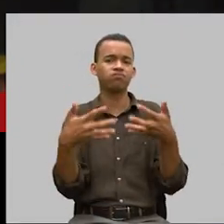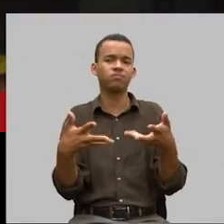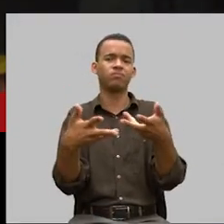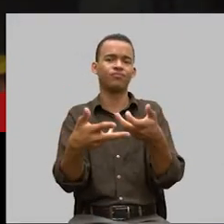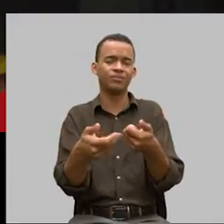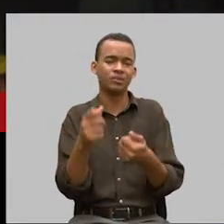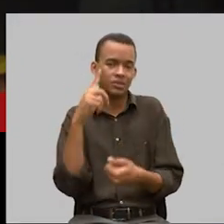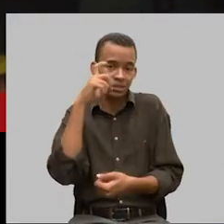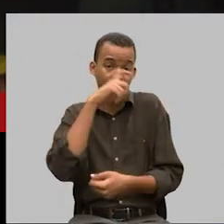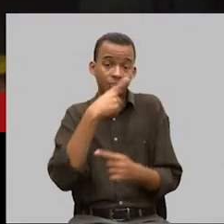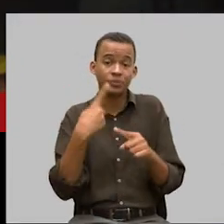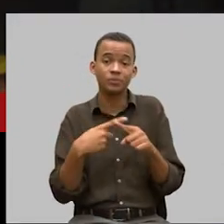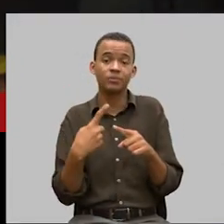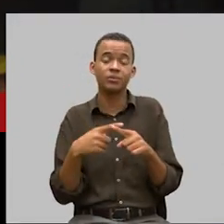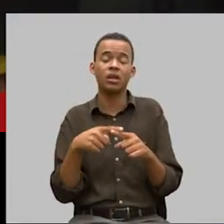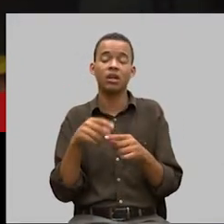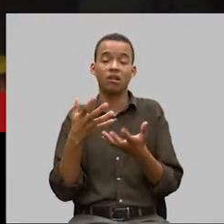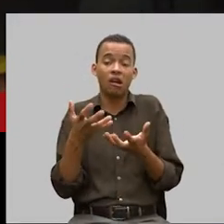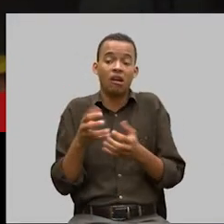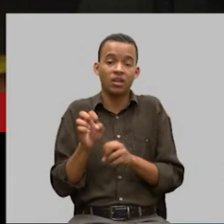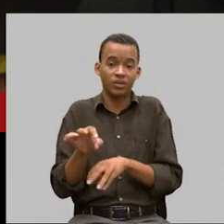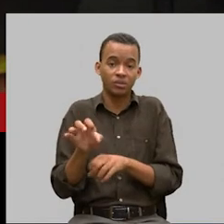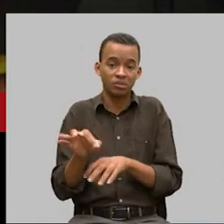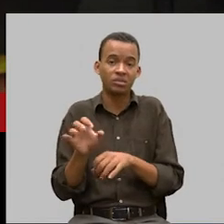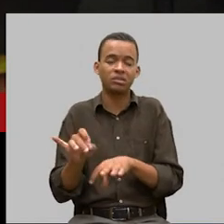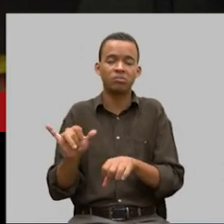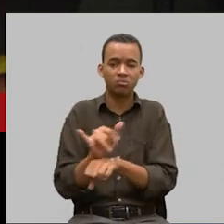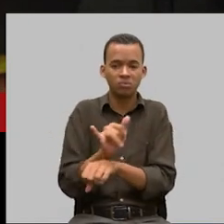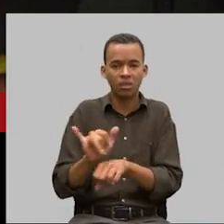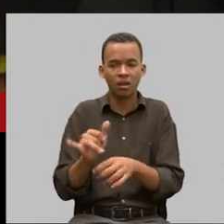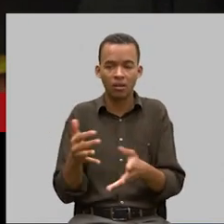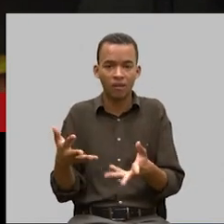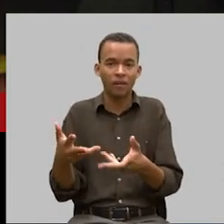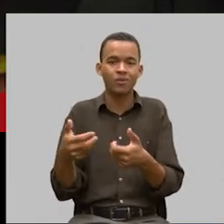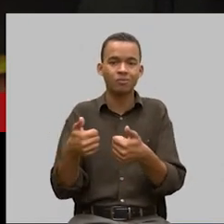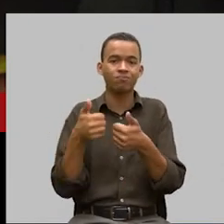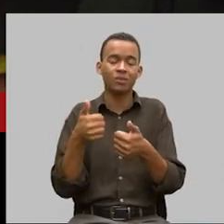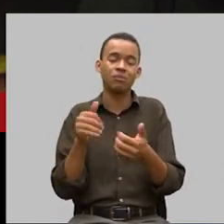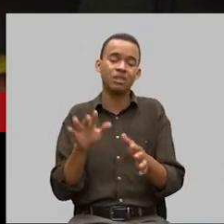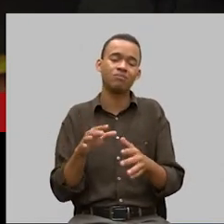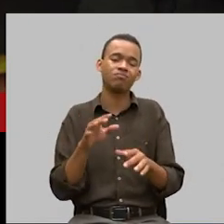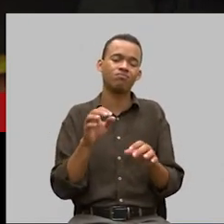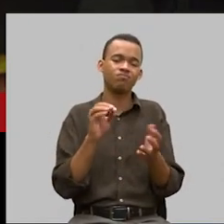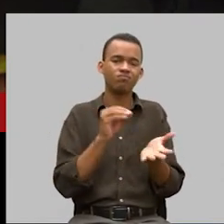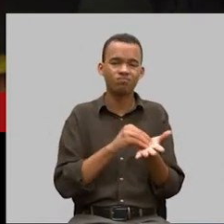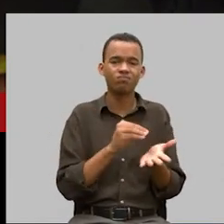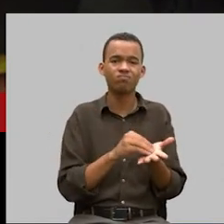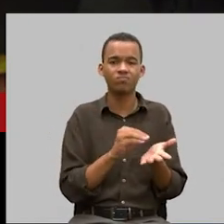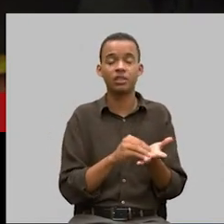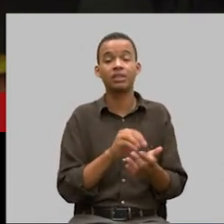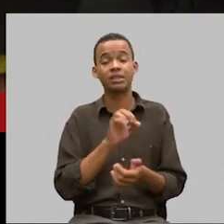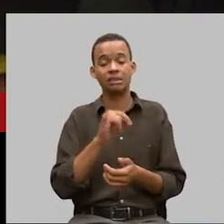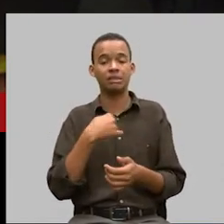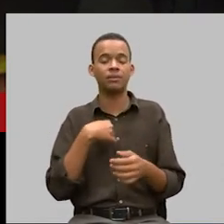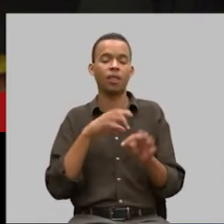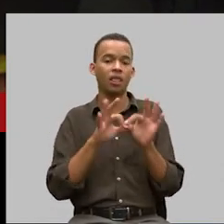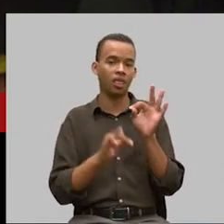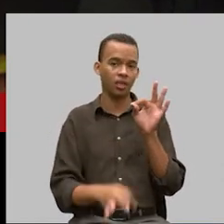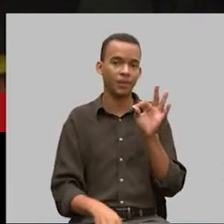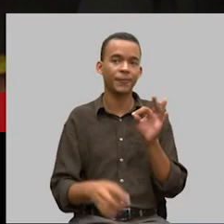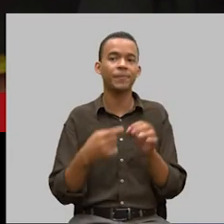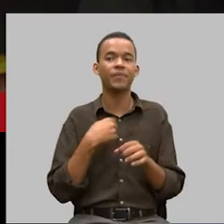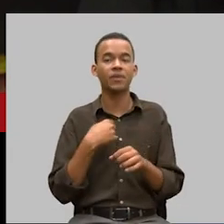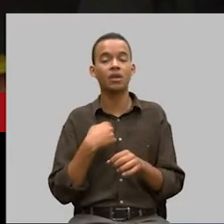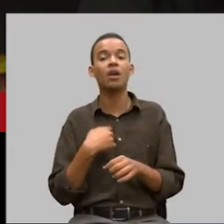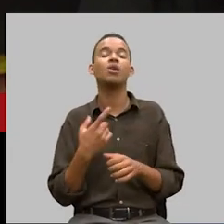realmente funcional com todas esses stravos mas mesmo assim se eu tivesse mais tempo eu ia contar aqui que